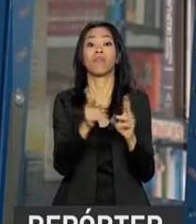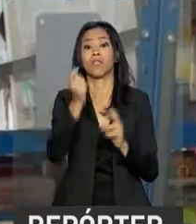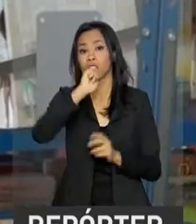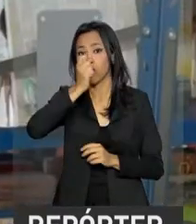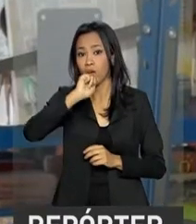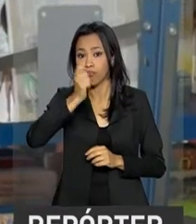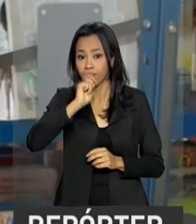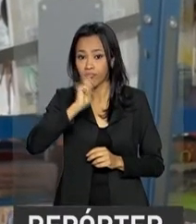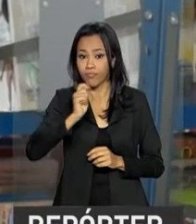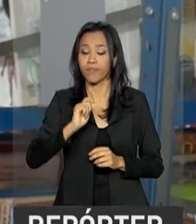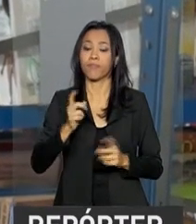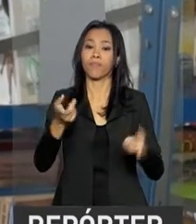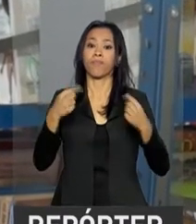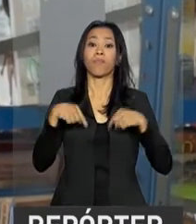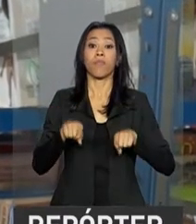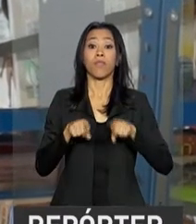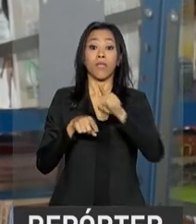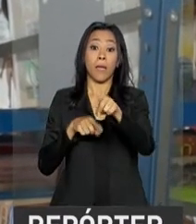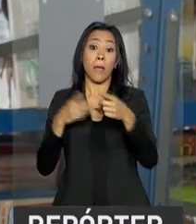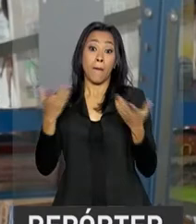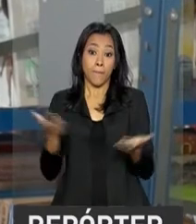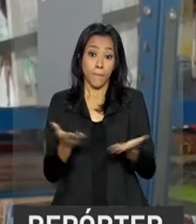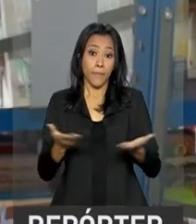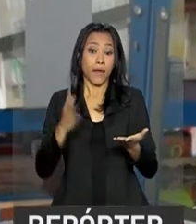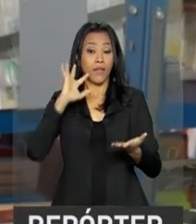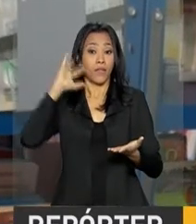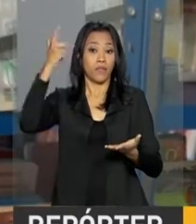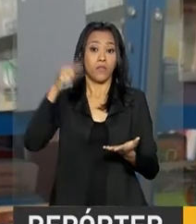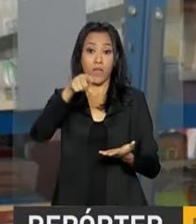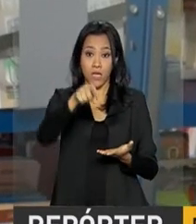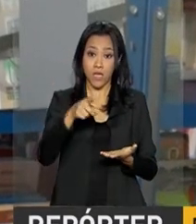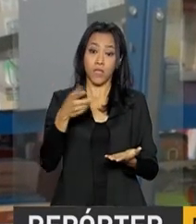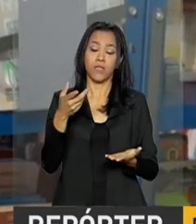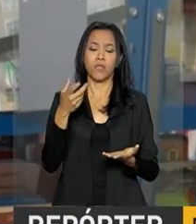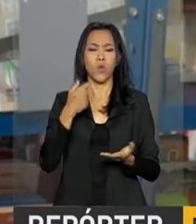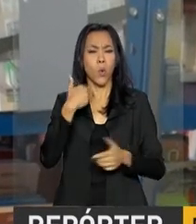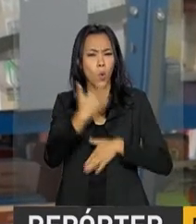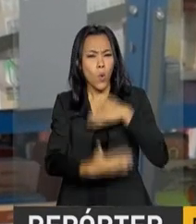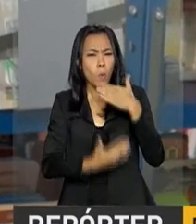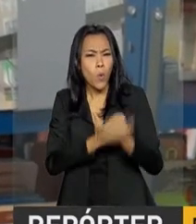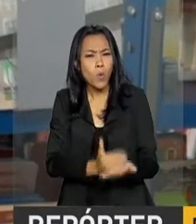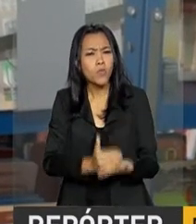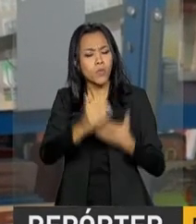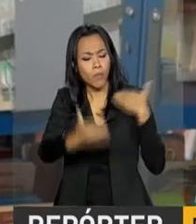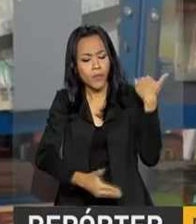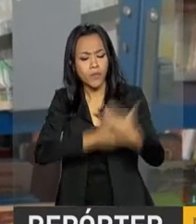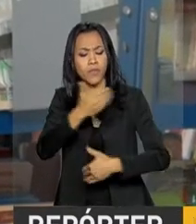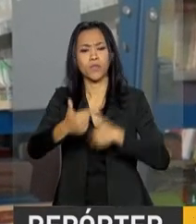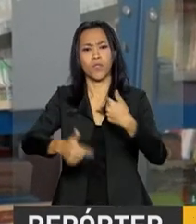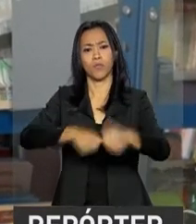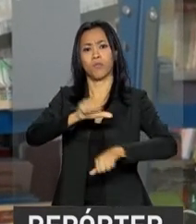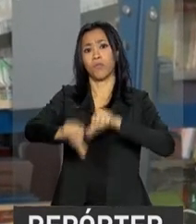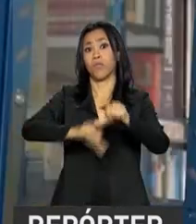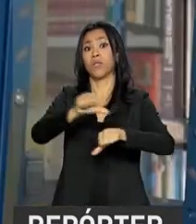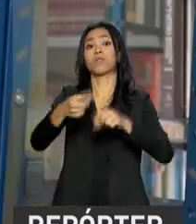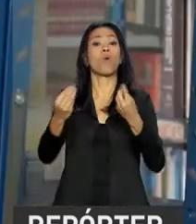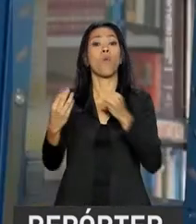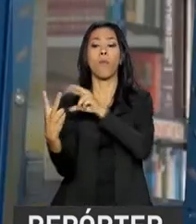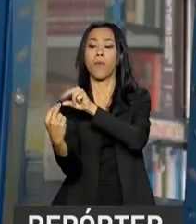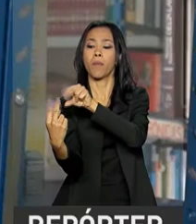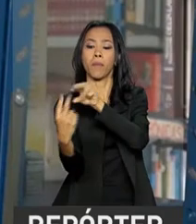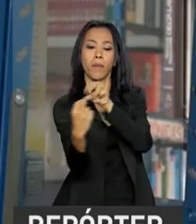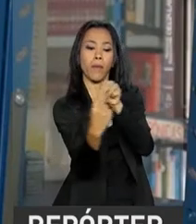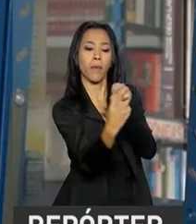para conter a situação complicada o professor conta que começou um processo de mudança através do diálogo